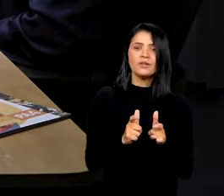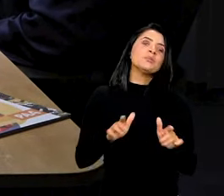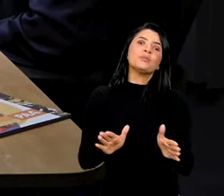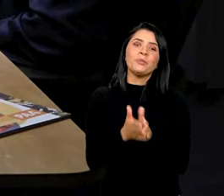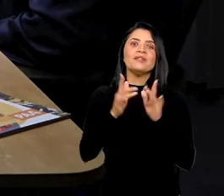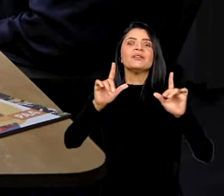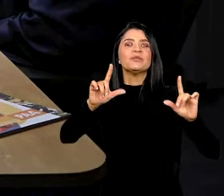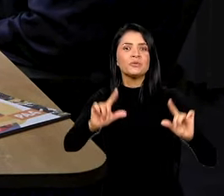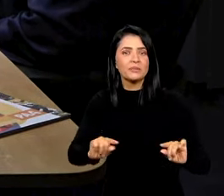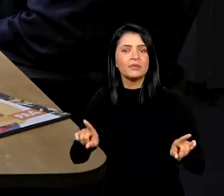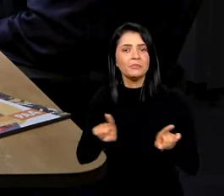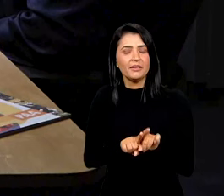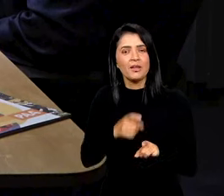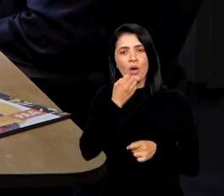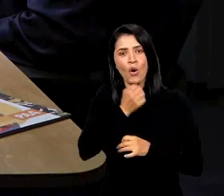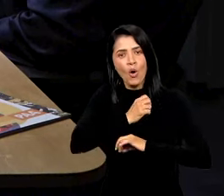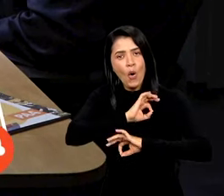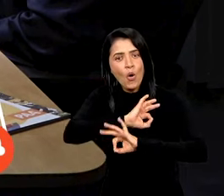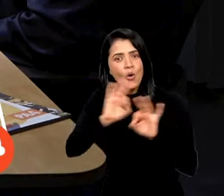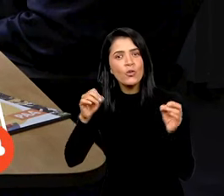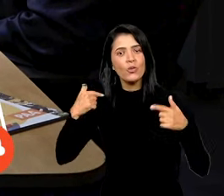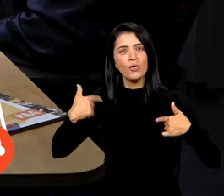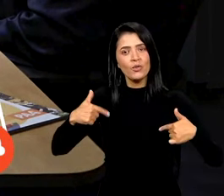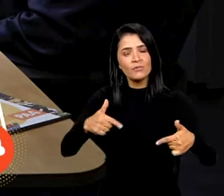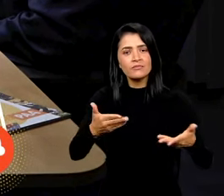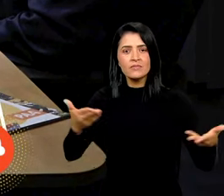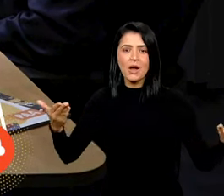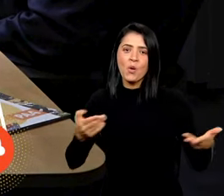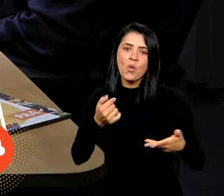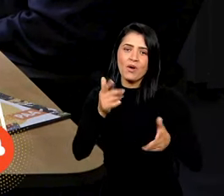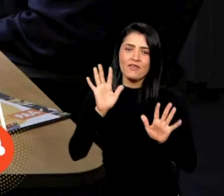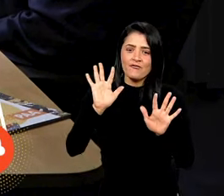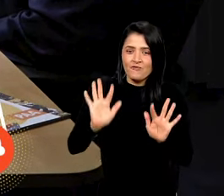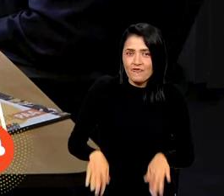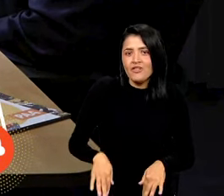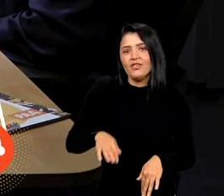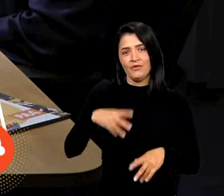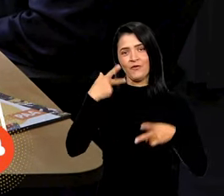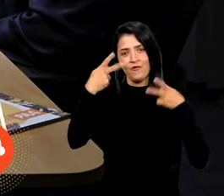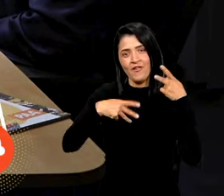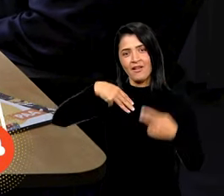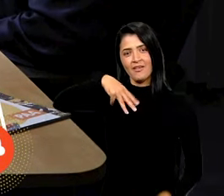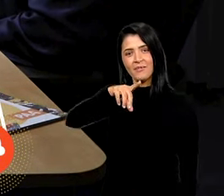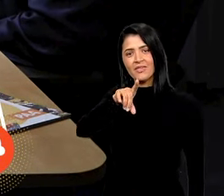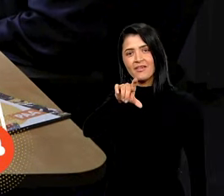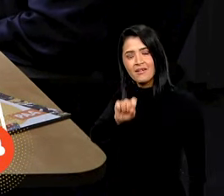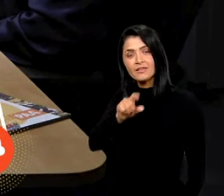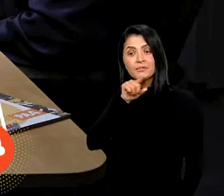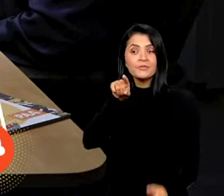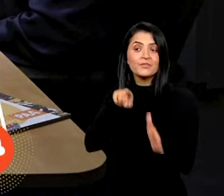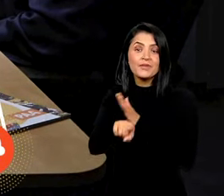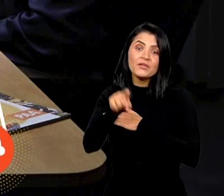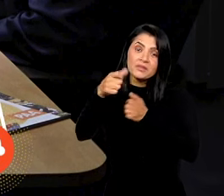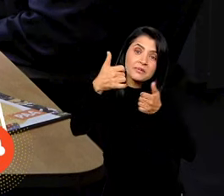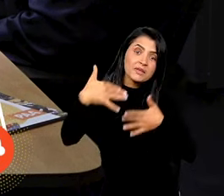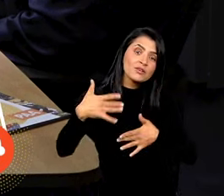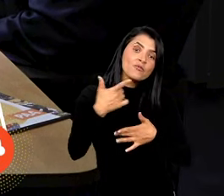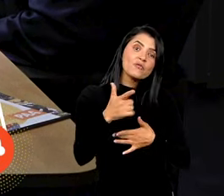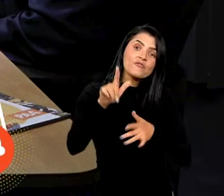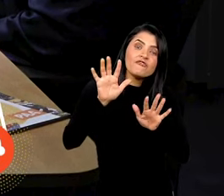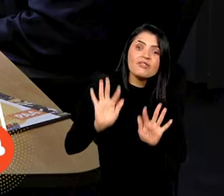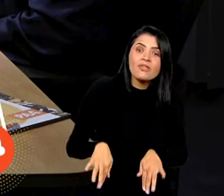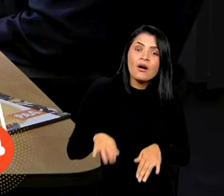um belo trabalho. Agora, secretário, nós estamos caminhando para o fim do Fala MDS e eu gostaria de pedir suas considerações finais a respeito